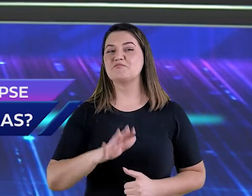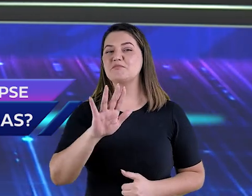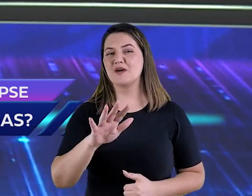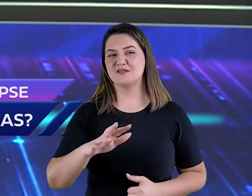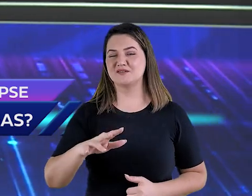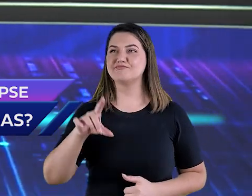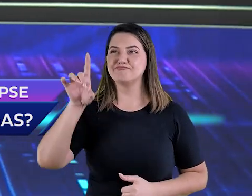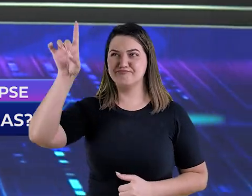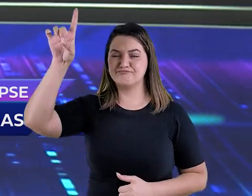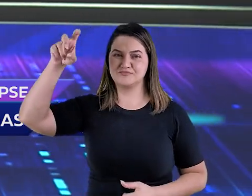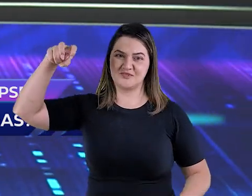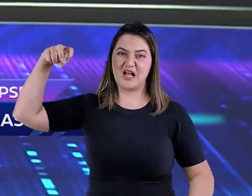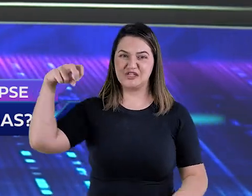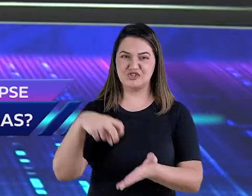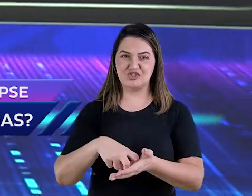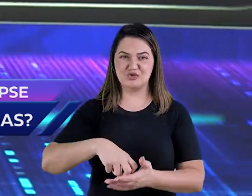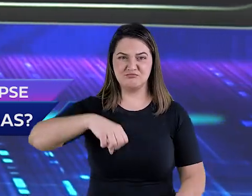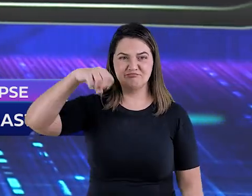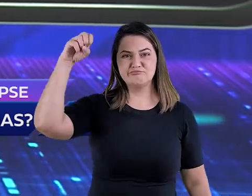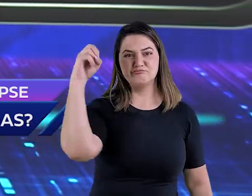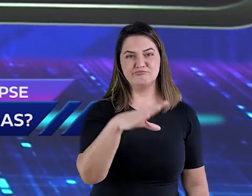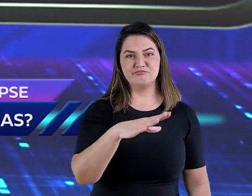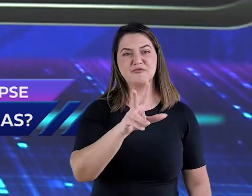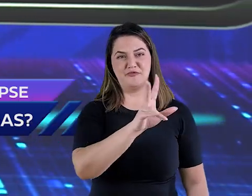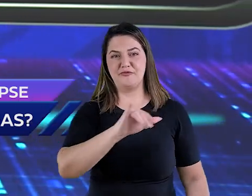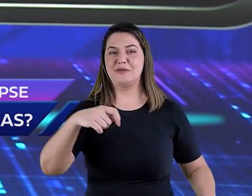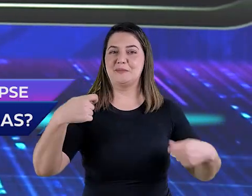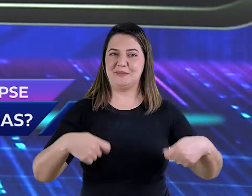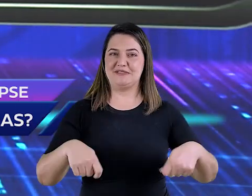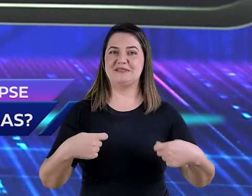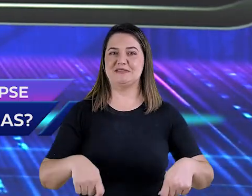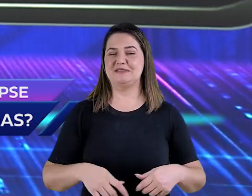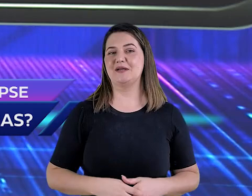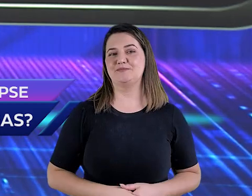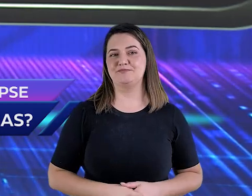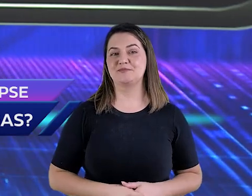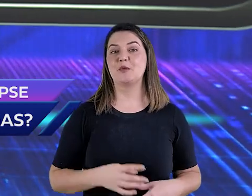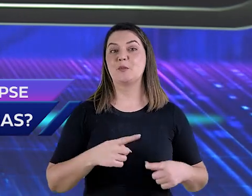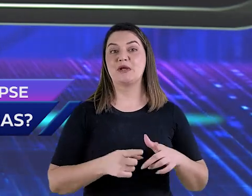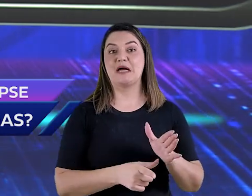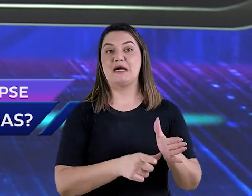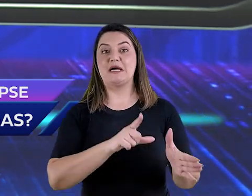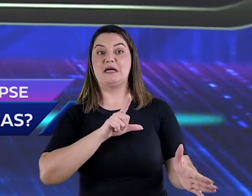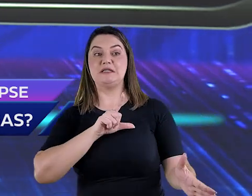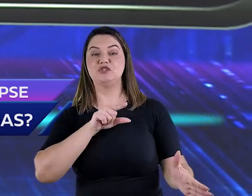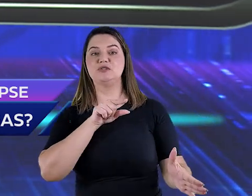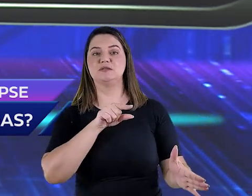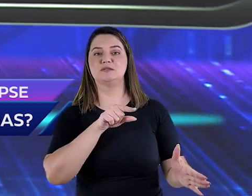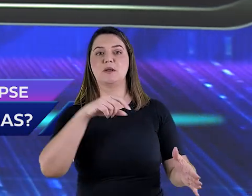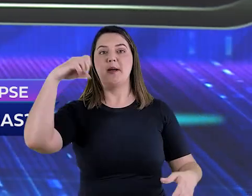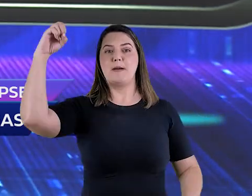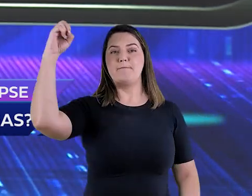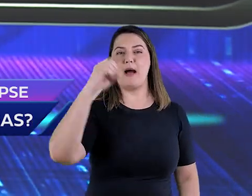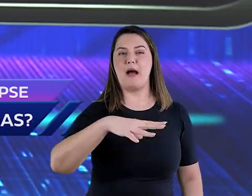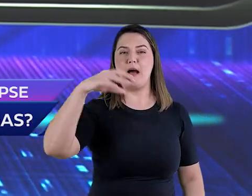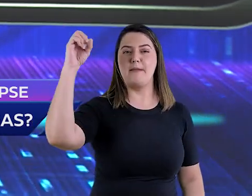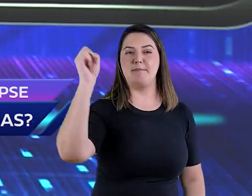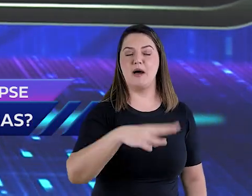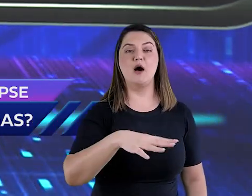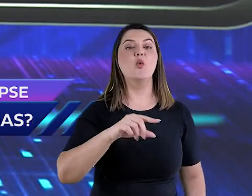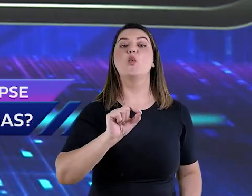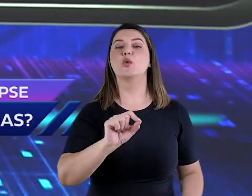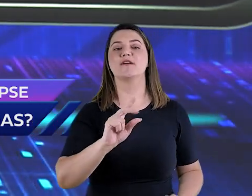castigo é um castigo necessário. Porque antes das pragas começarem a cair,